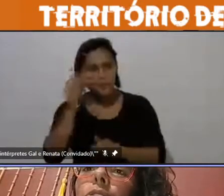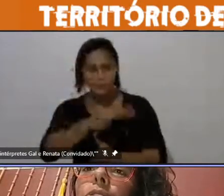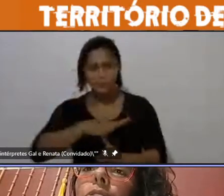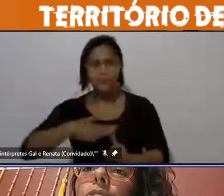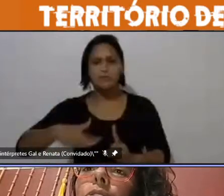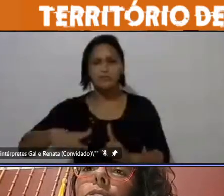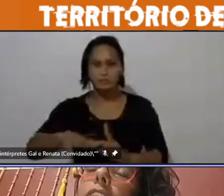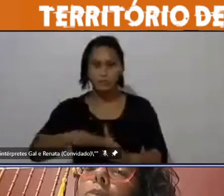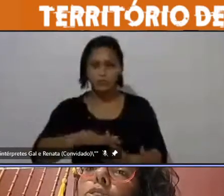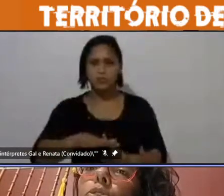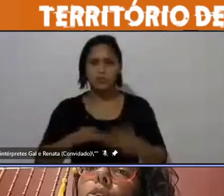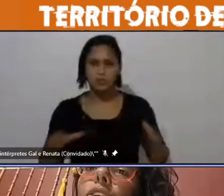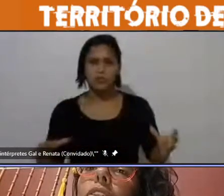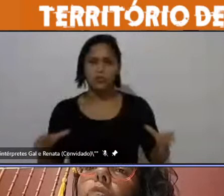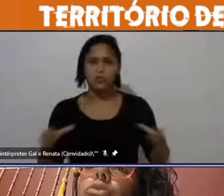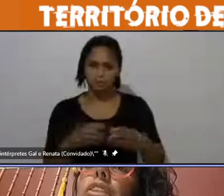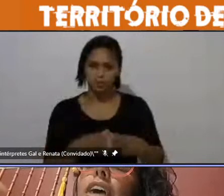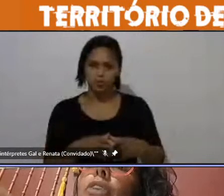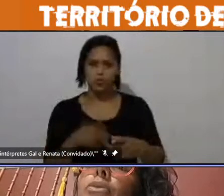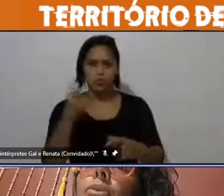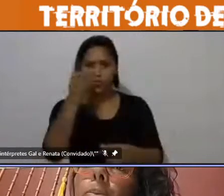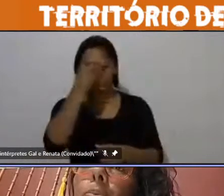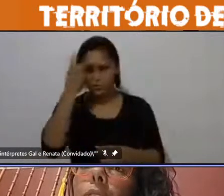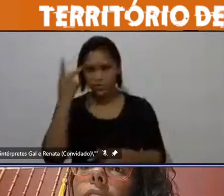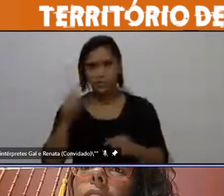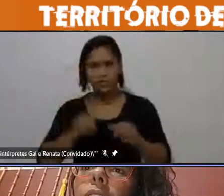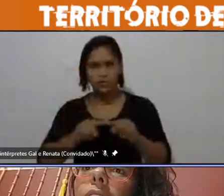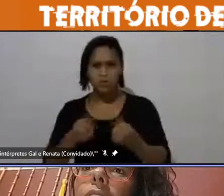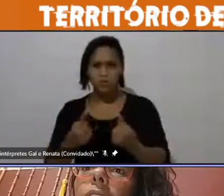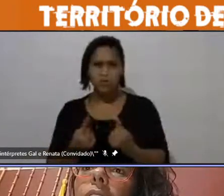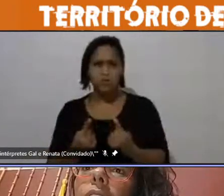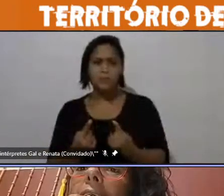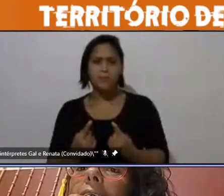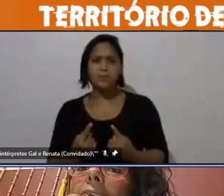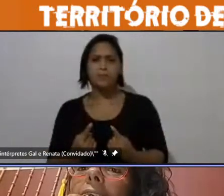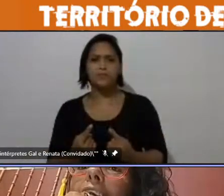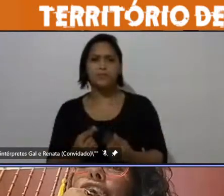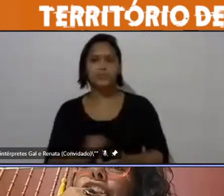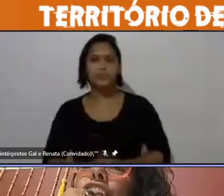movimentos e esses grupos, essas pessoas, são tão